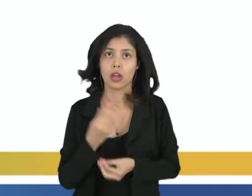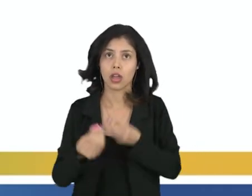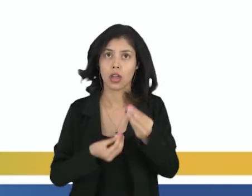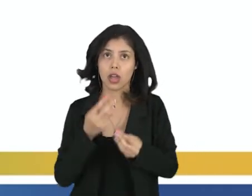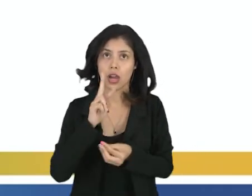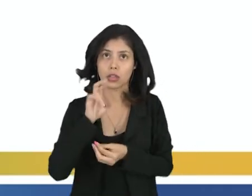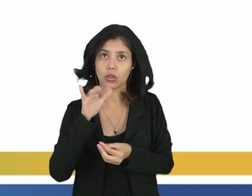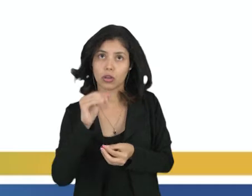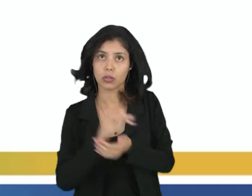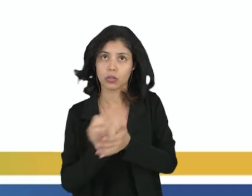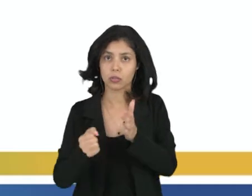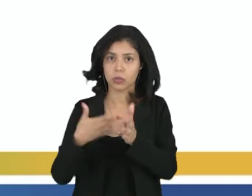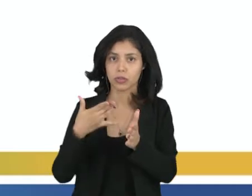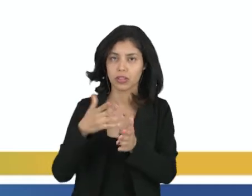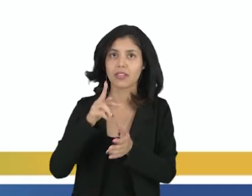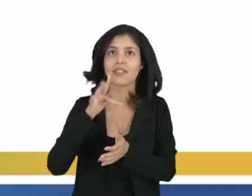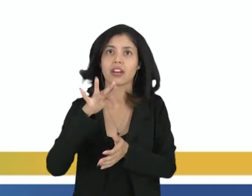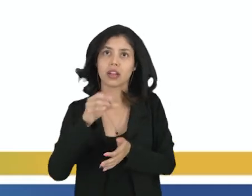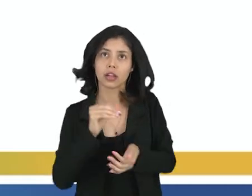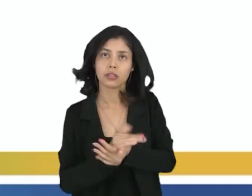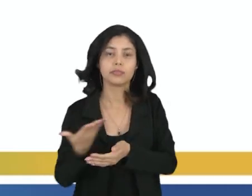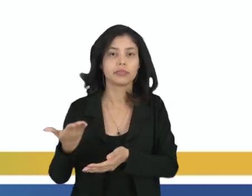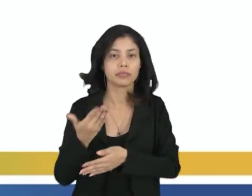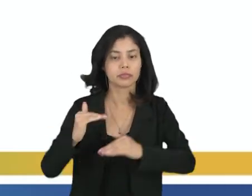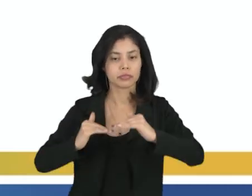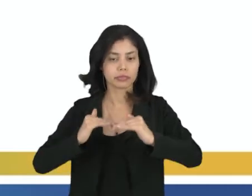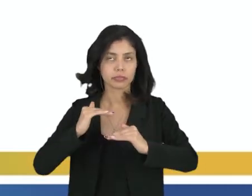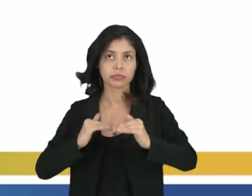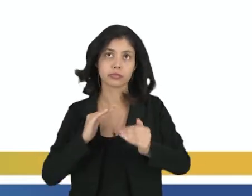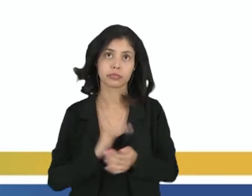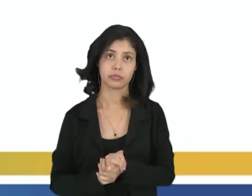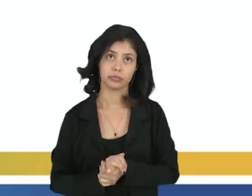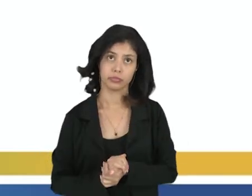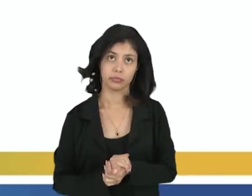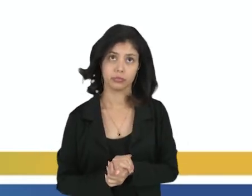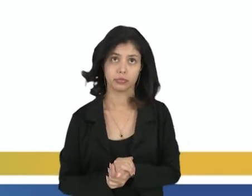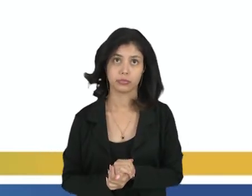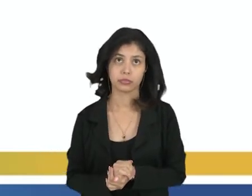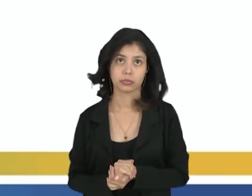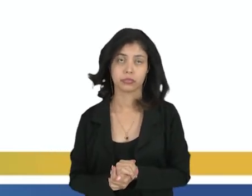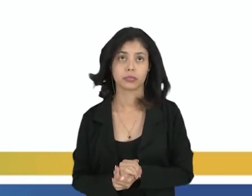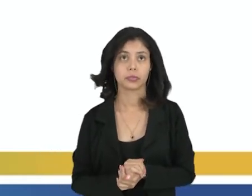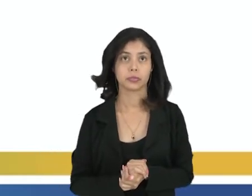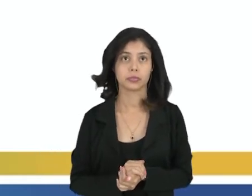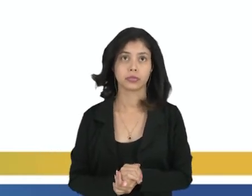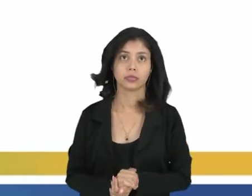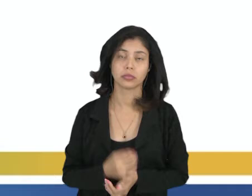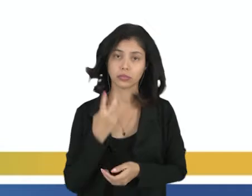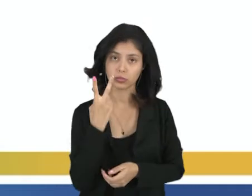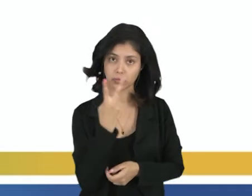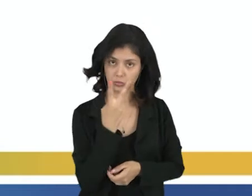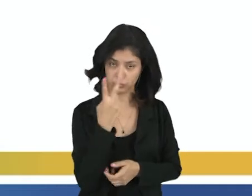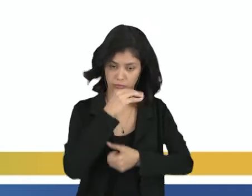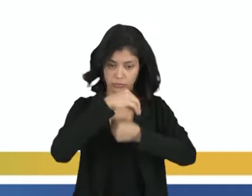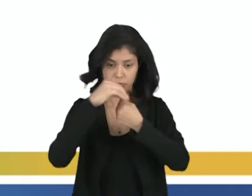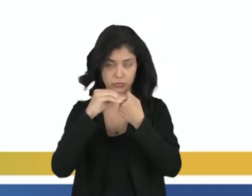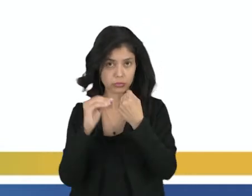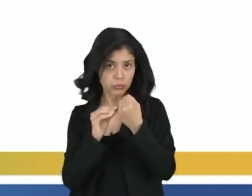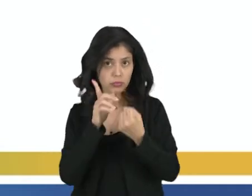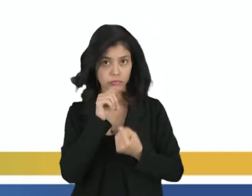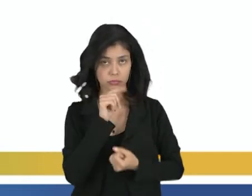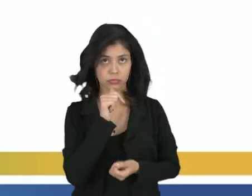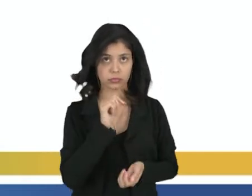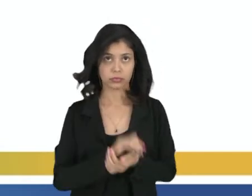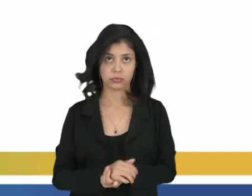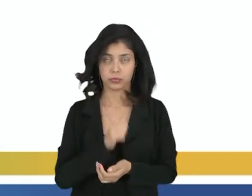ela é um eletrólito muito fraco, ela estabelece o seguinte equilíbrio. Então, nós temos aqui 2 moléculas de água,